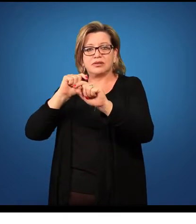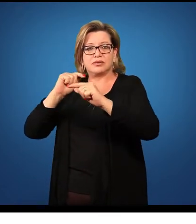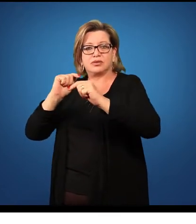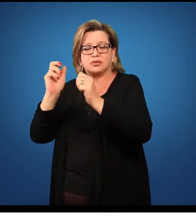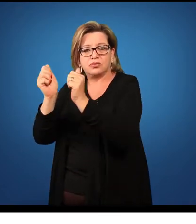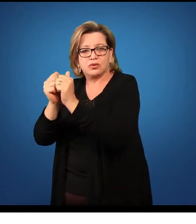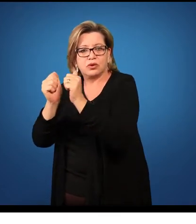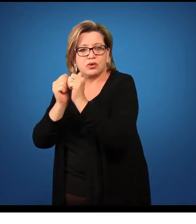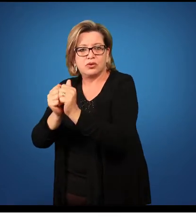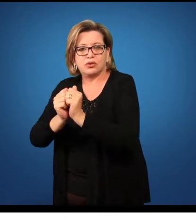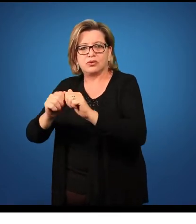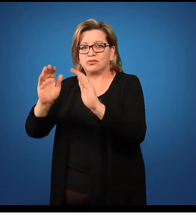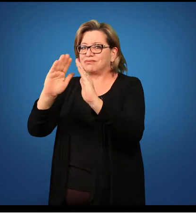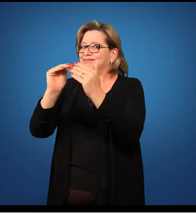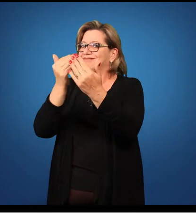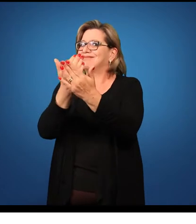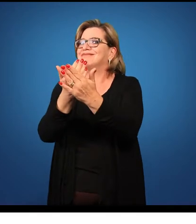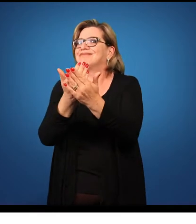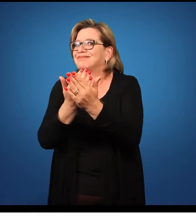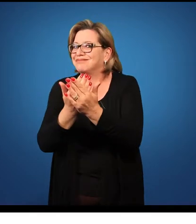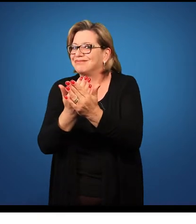comitante na escola.